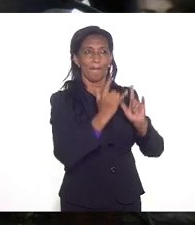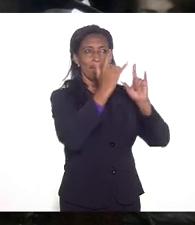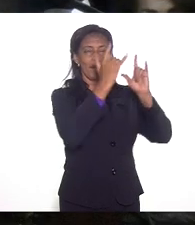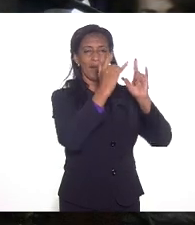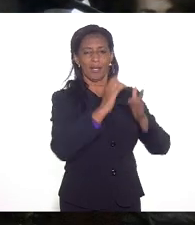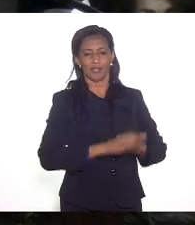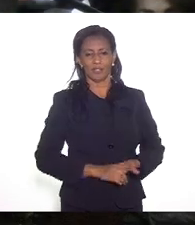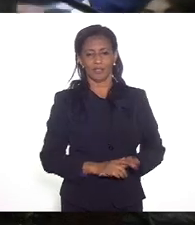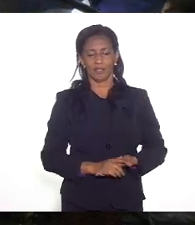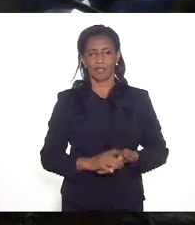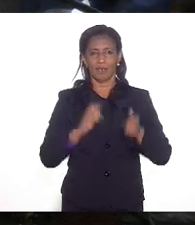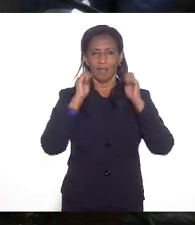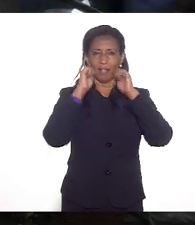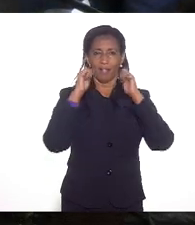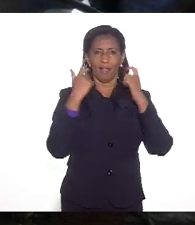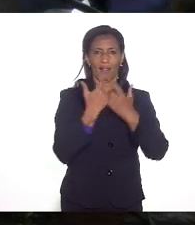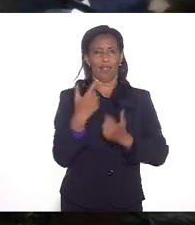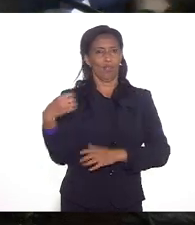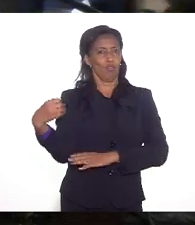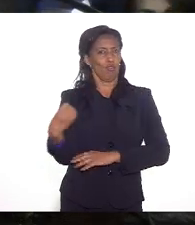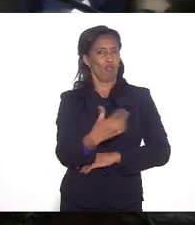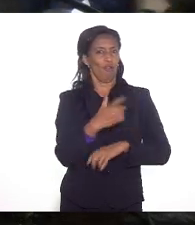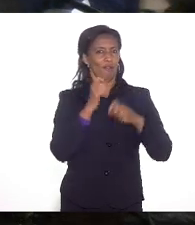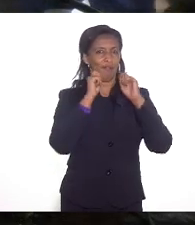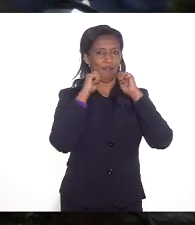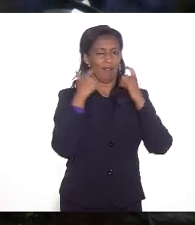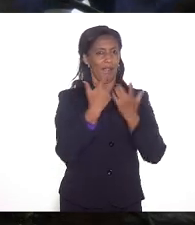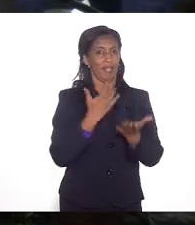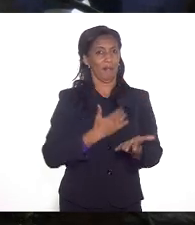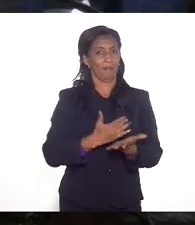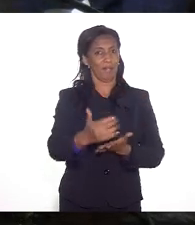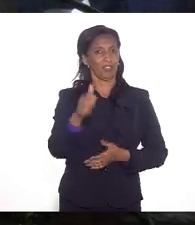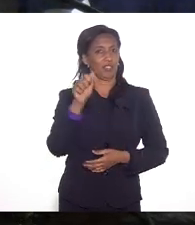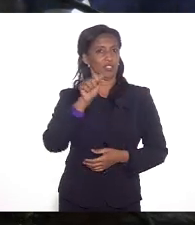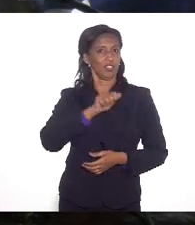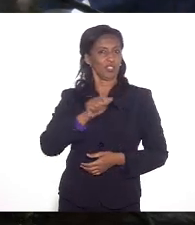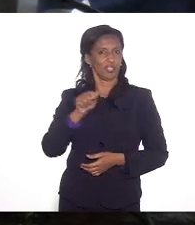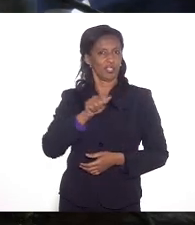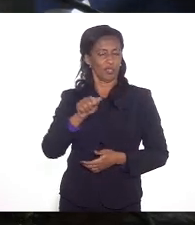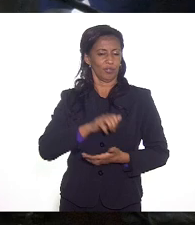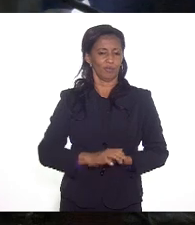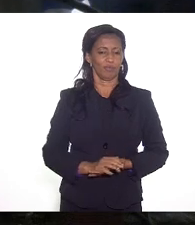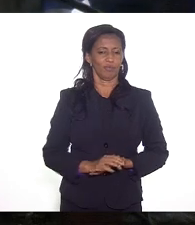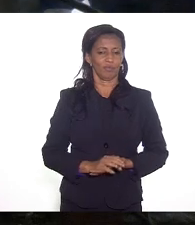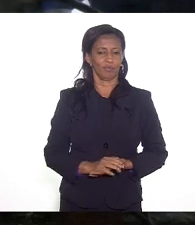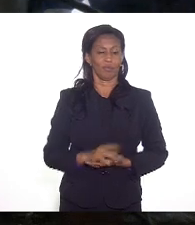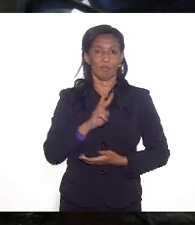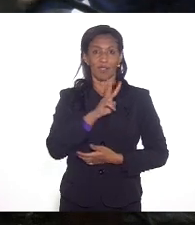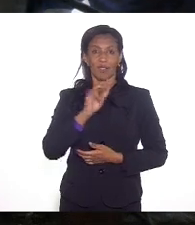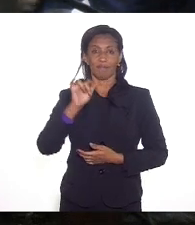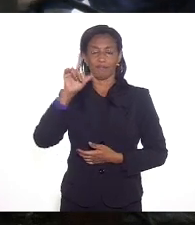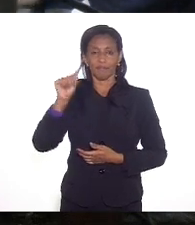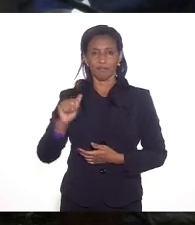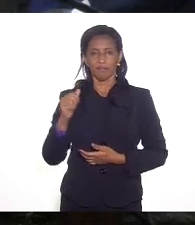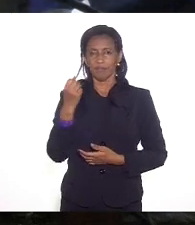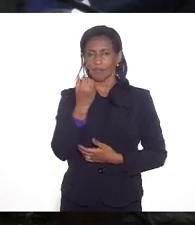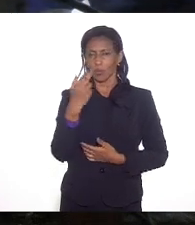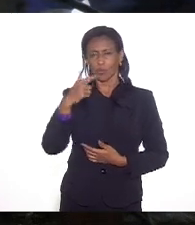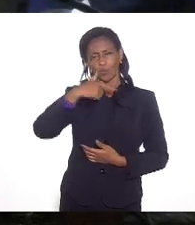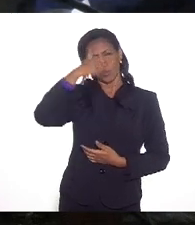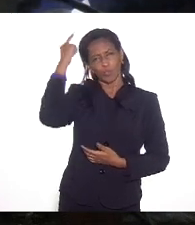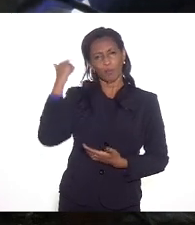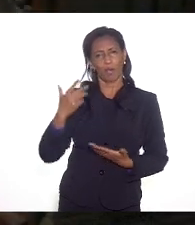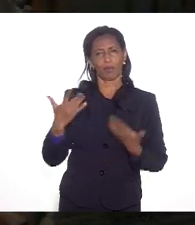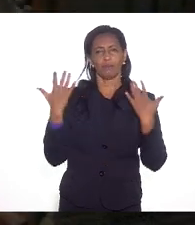prédio Assembleia Legislativa nova Assembleia Legislativa a partir de agosto o aleijão e viva Doutor Luiz